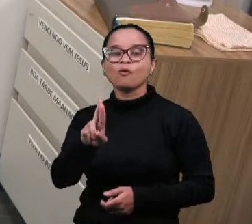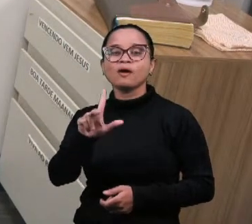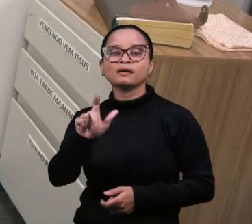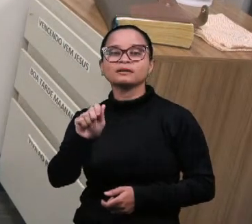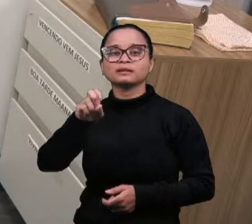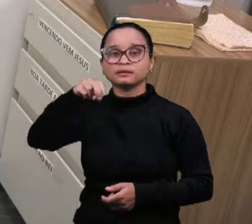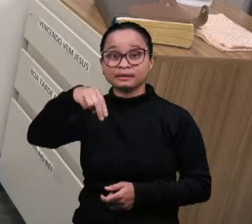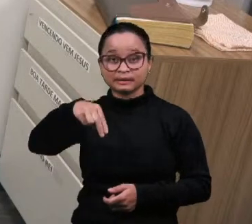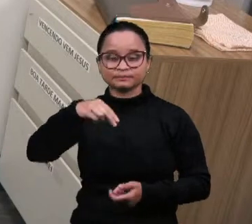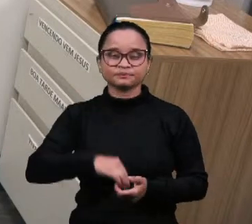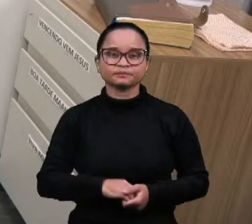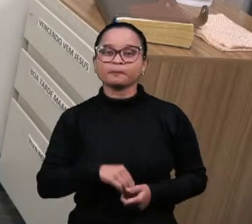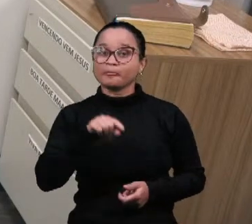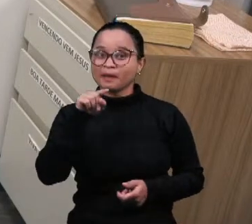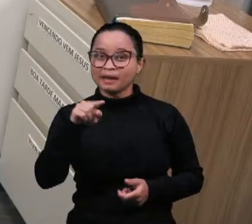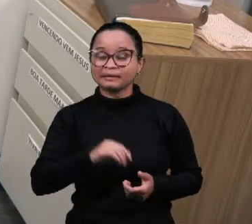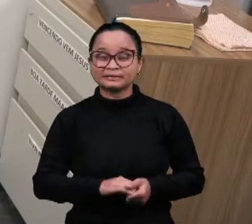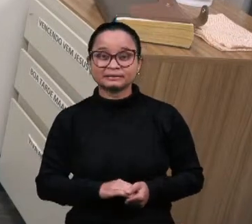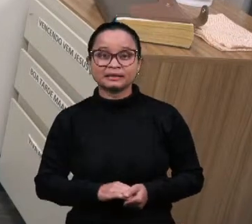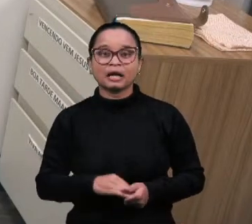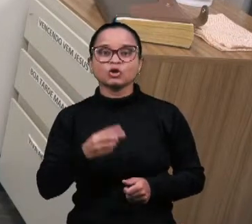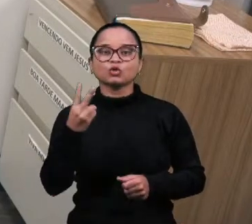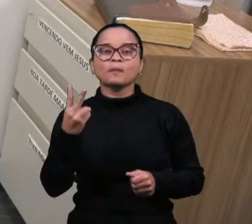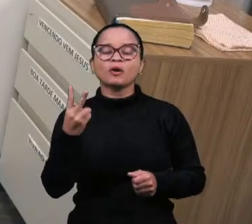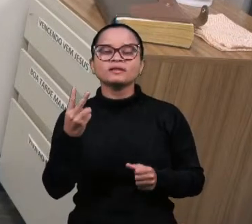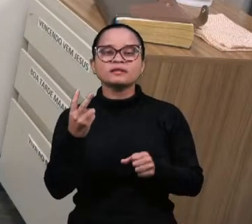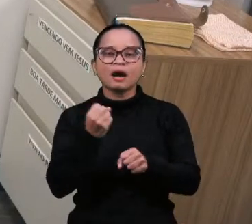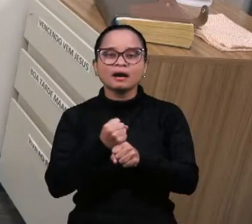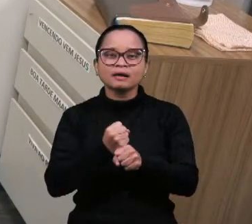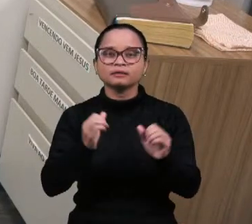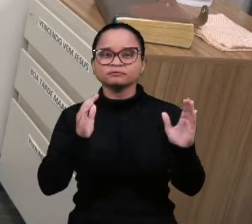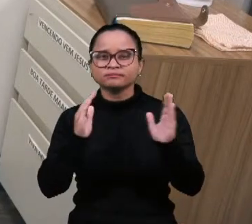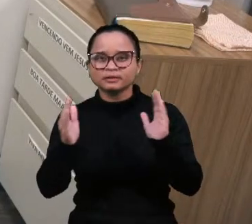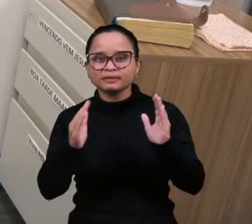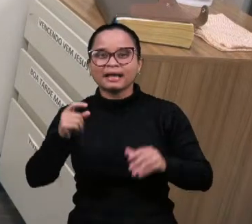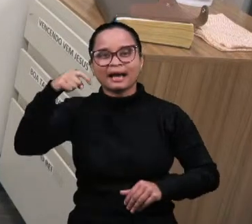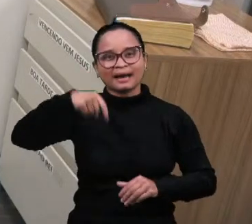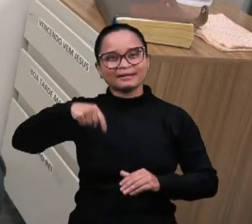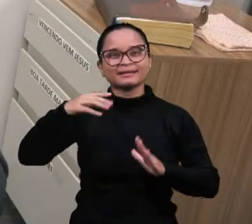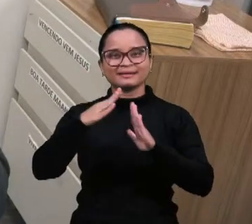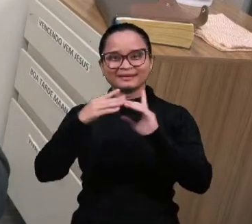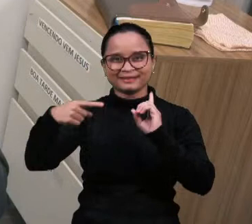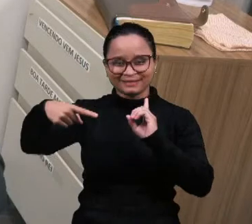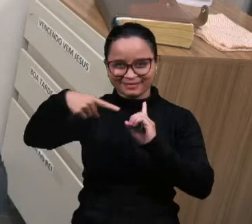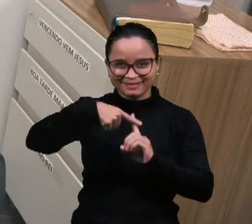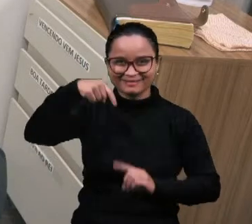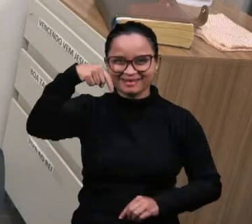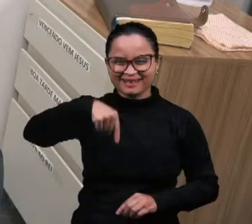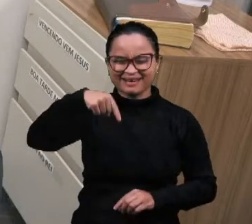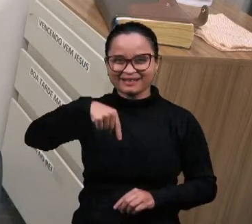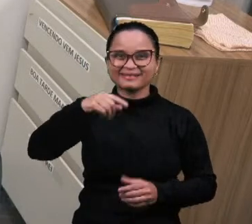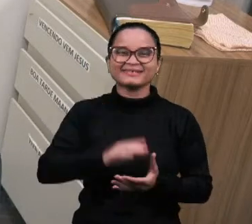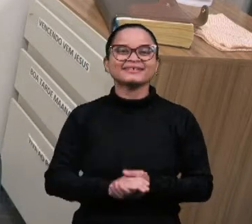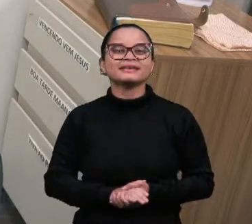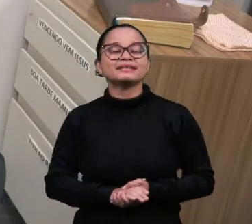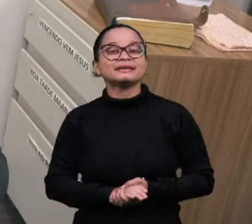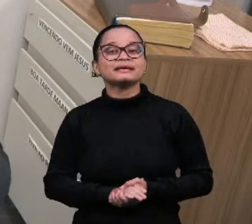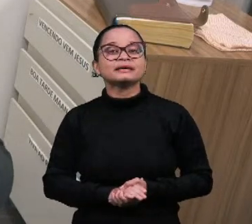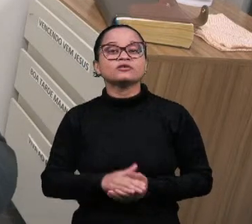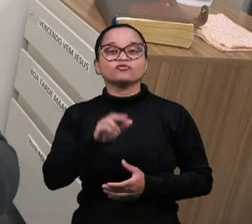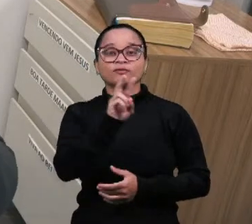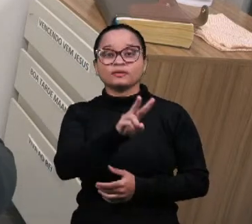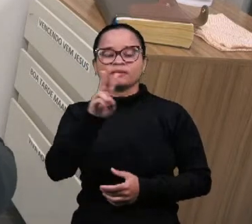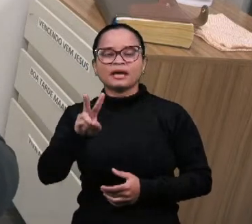frente há 2 anos da Igreja Cristã Maranata do Plano 100. É isso mesmo, toda vez que você fala na Igreja do Plano